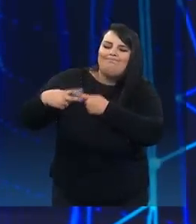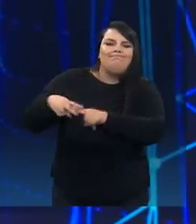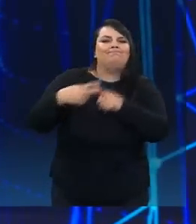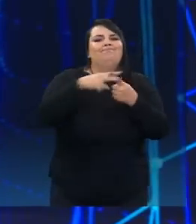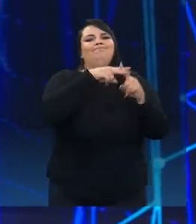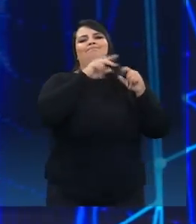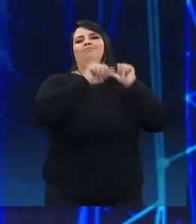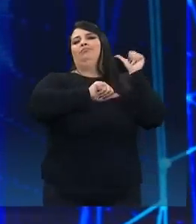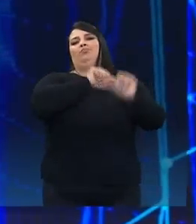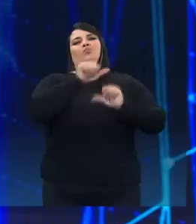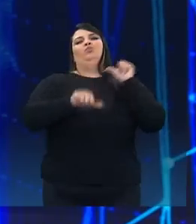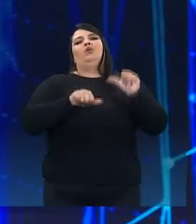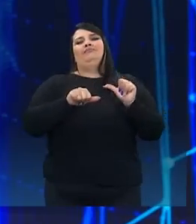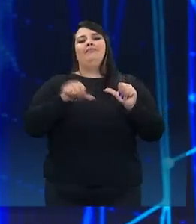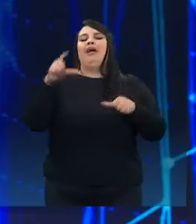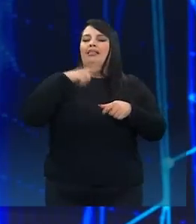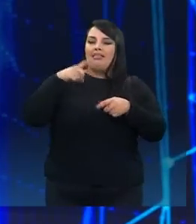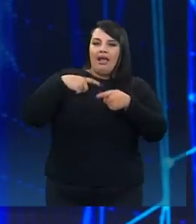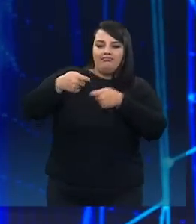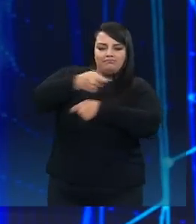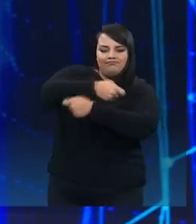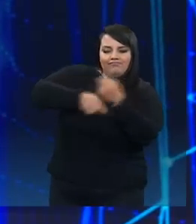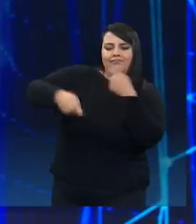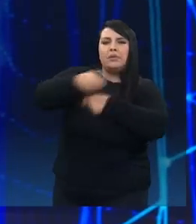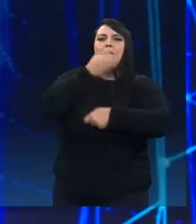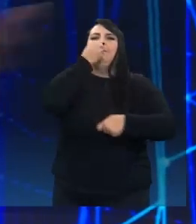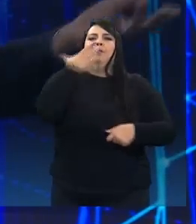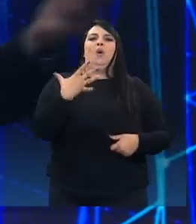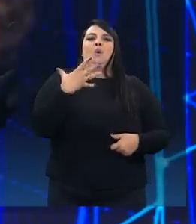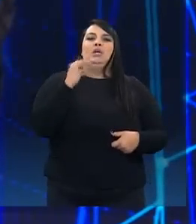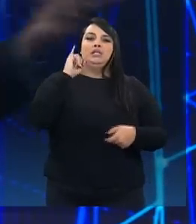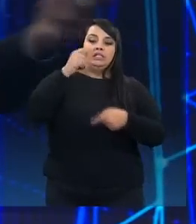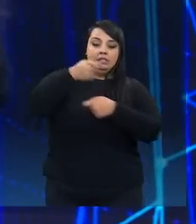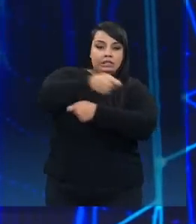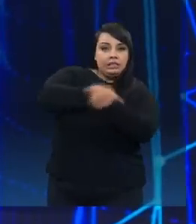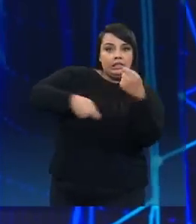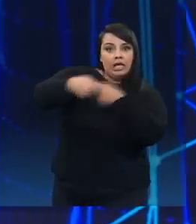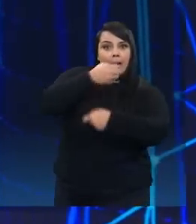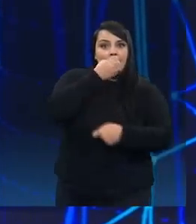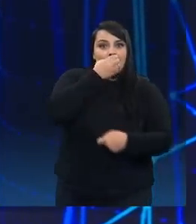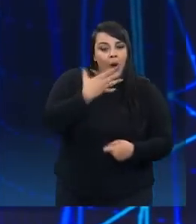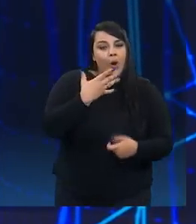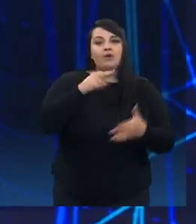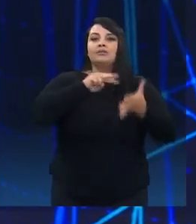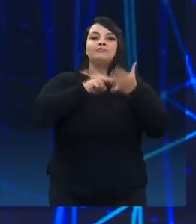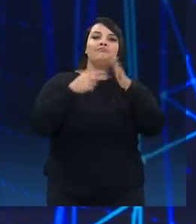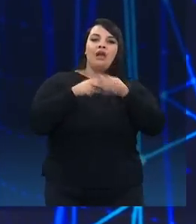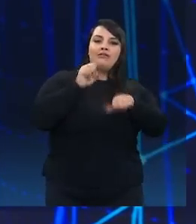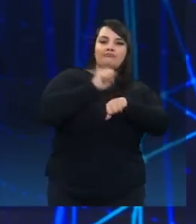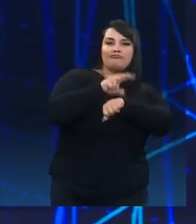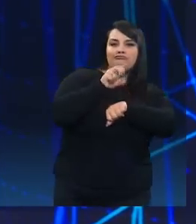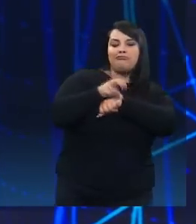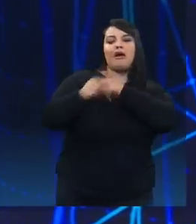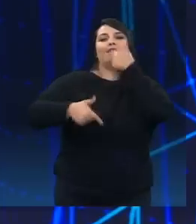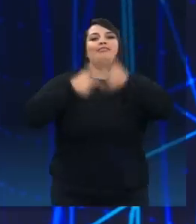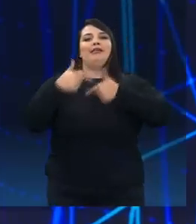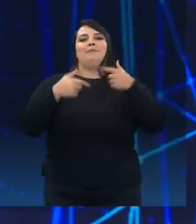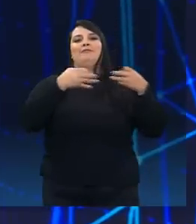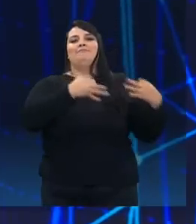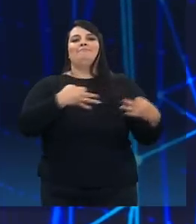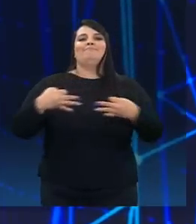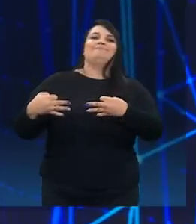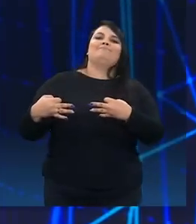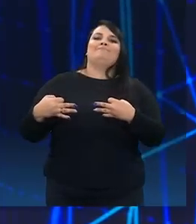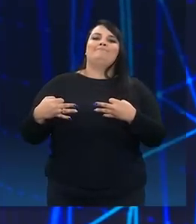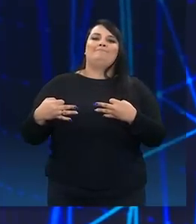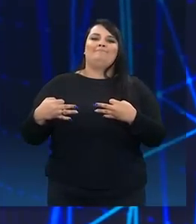a roda da economia rodar. É assim que se gera emprego. Você falava, lembrava uma brincadeira do Lula, ele falou, eu não sei como gera